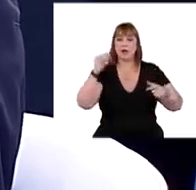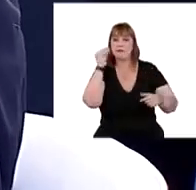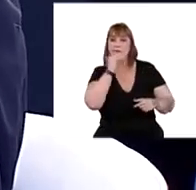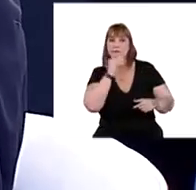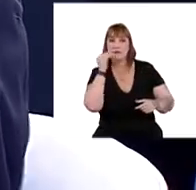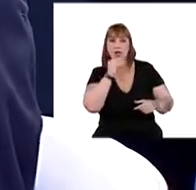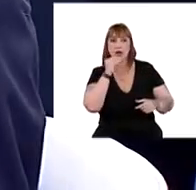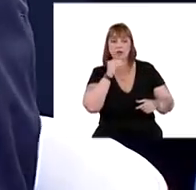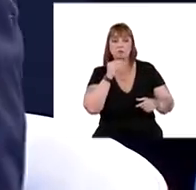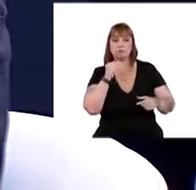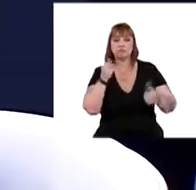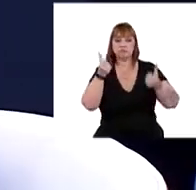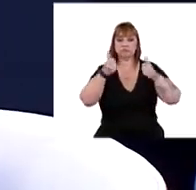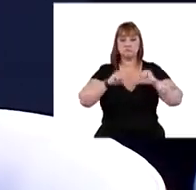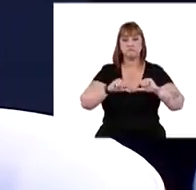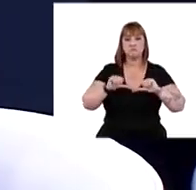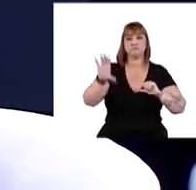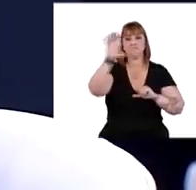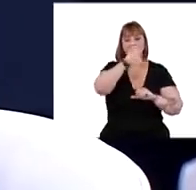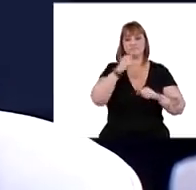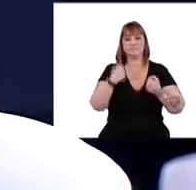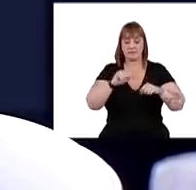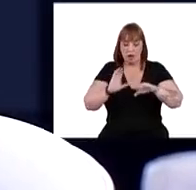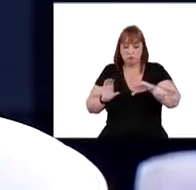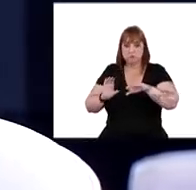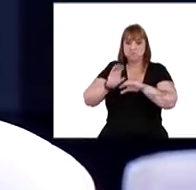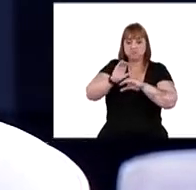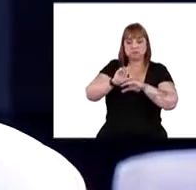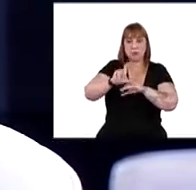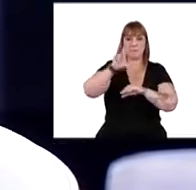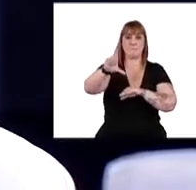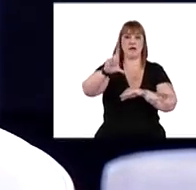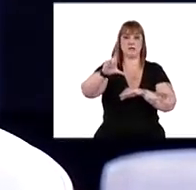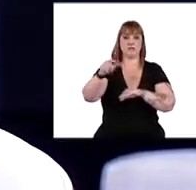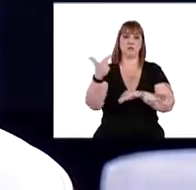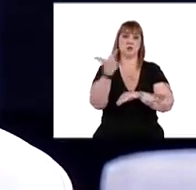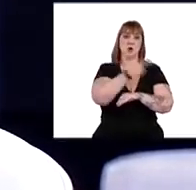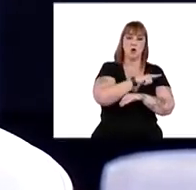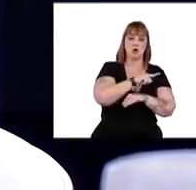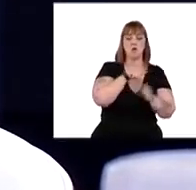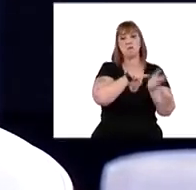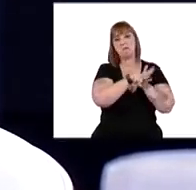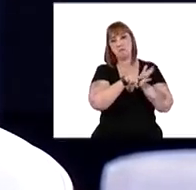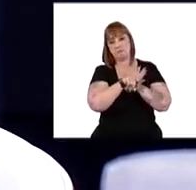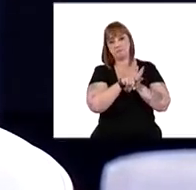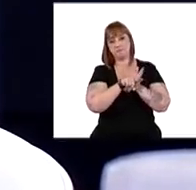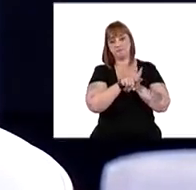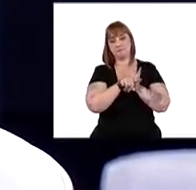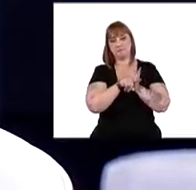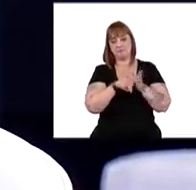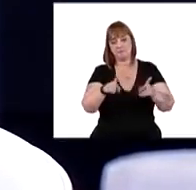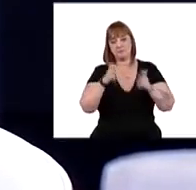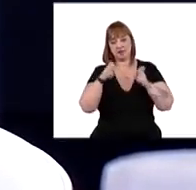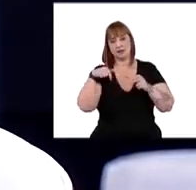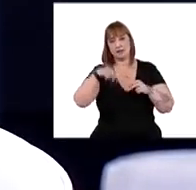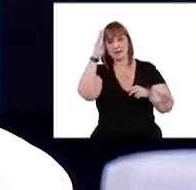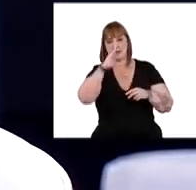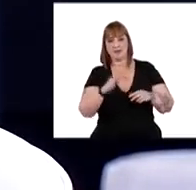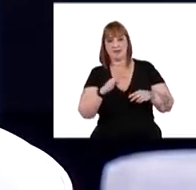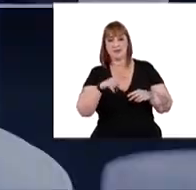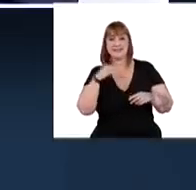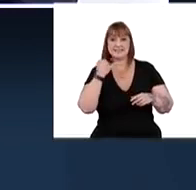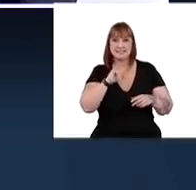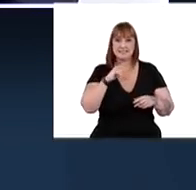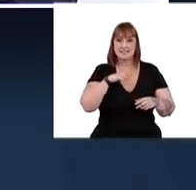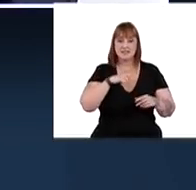ou de recessão, o Estado precisa investir mais. Outras correntes, e a gente tem adotado isso aqui no Brasil, diz que quando a gente